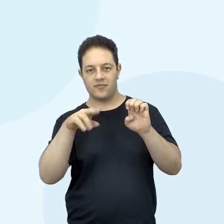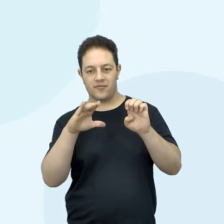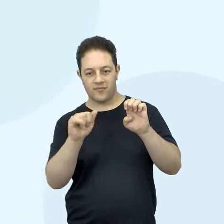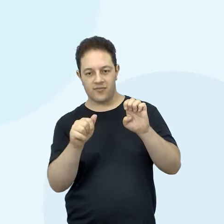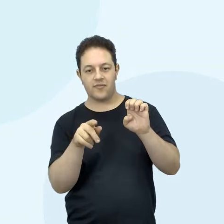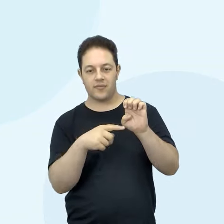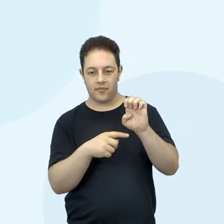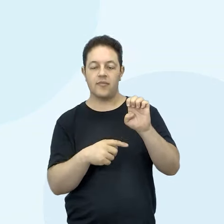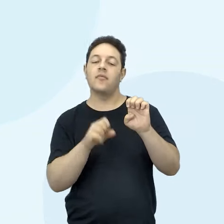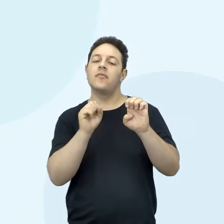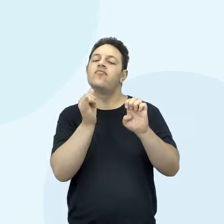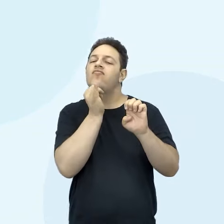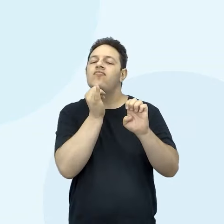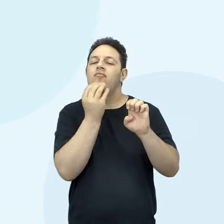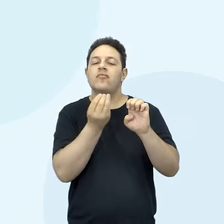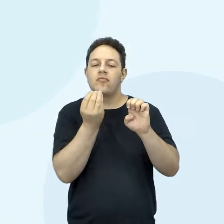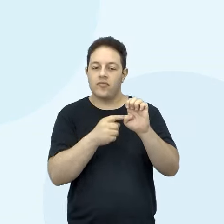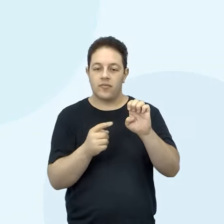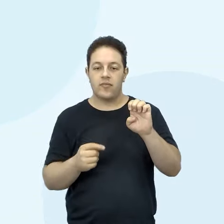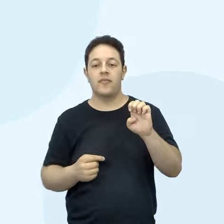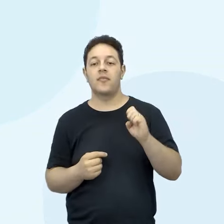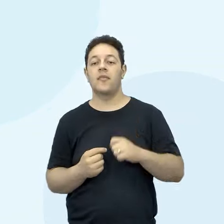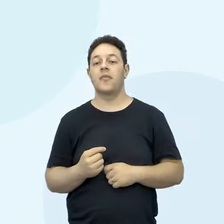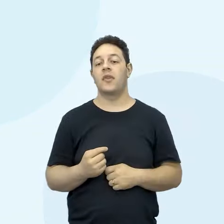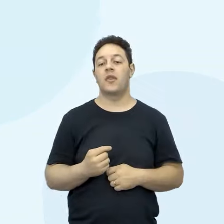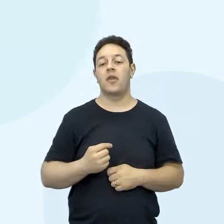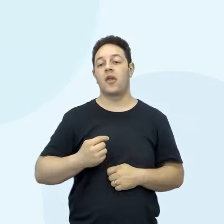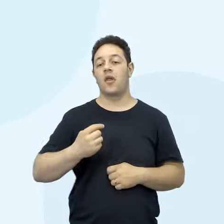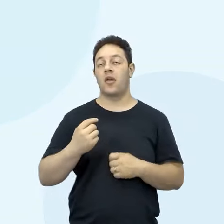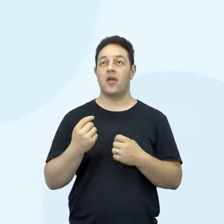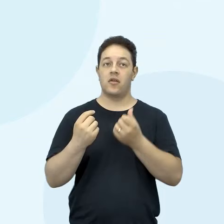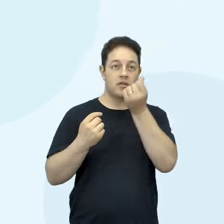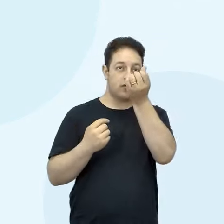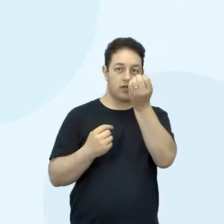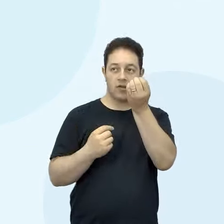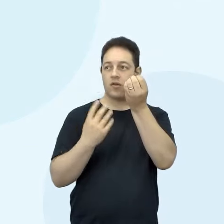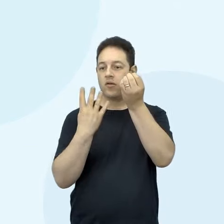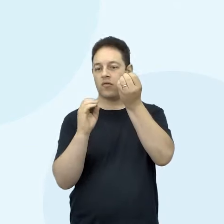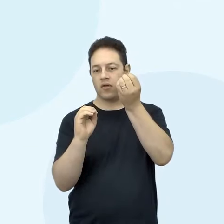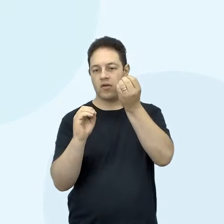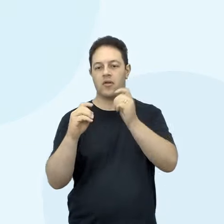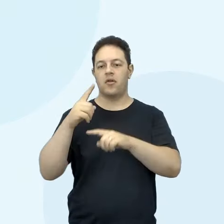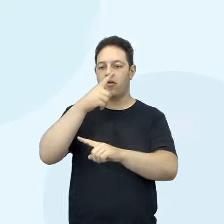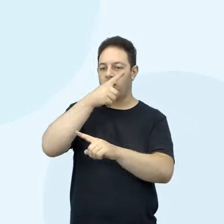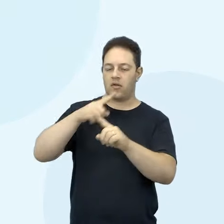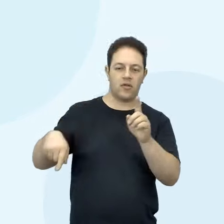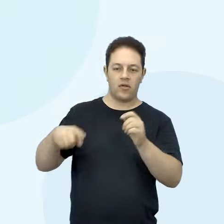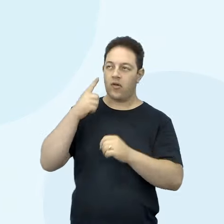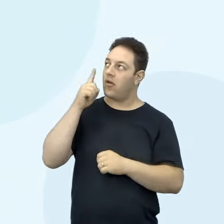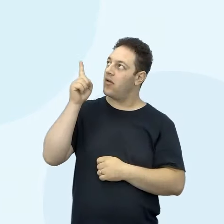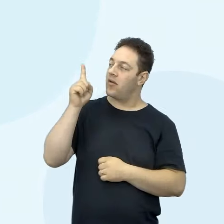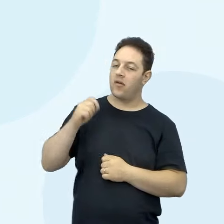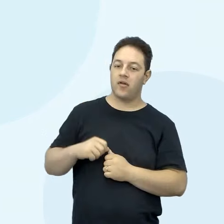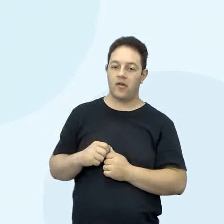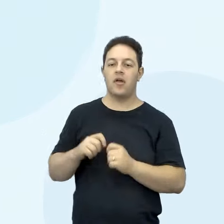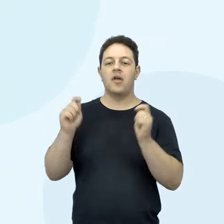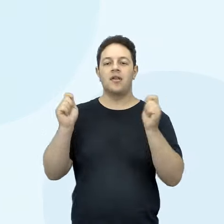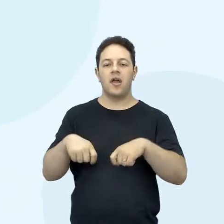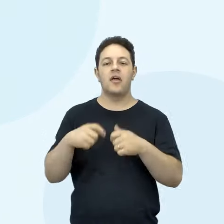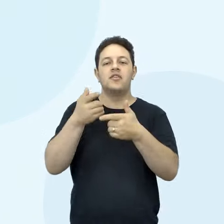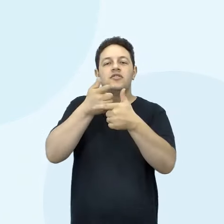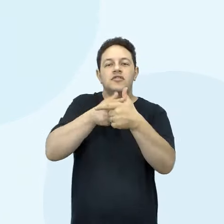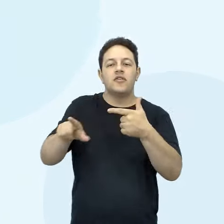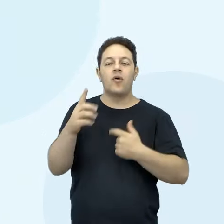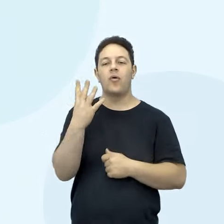né? 40 e 60 também são números pares. Dá para dividir por 2? Dá para dividir por 4,